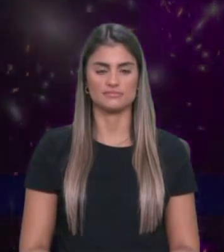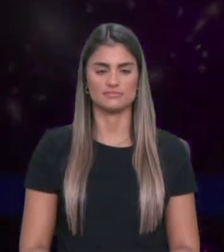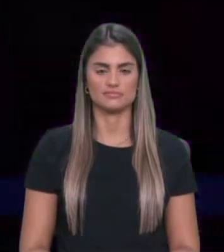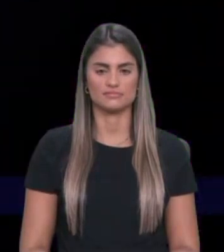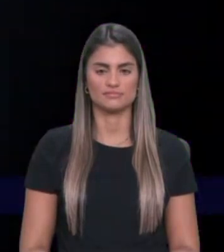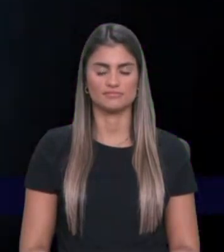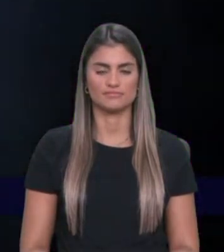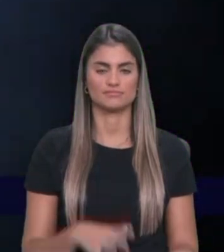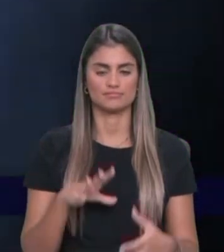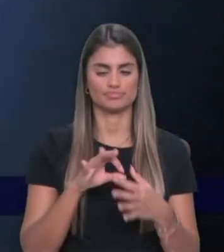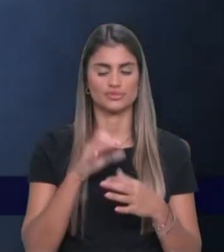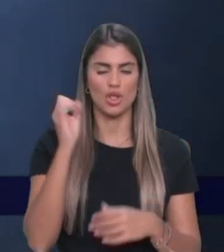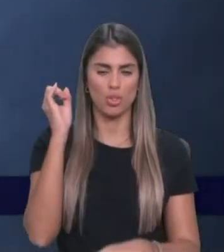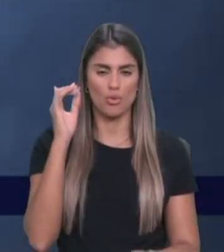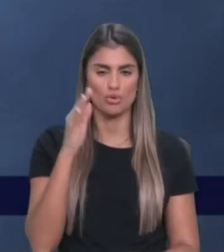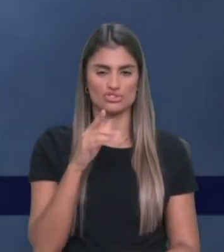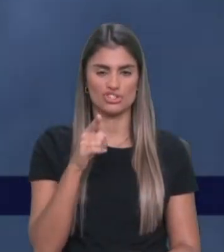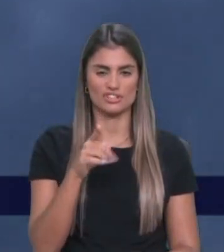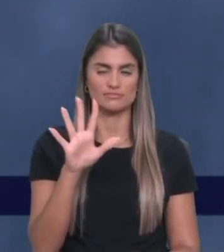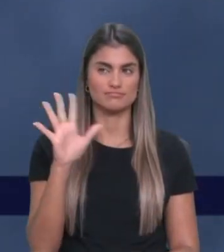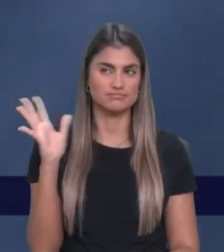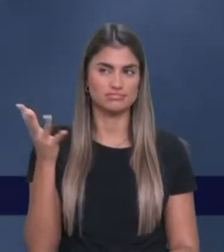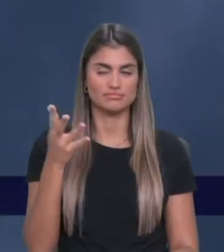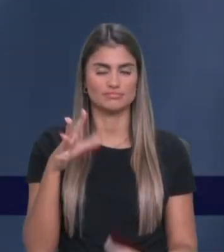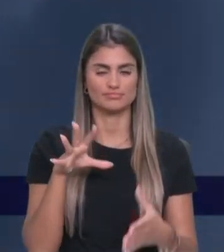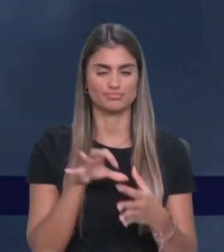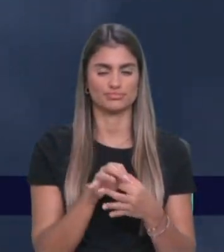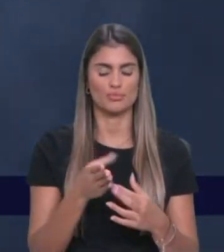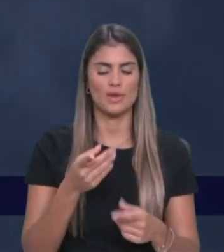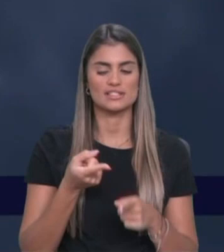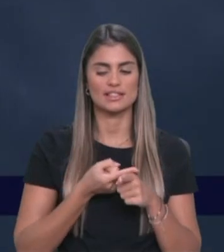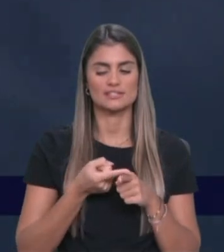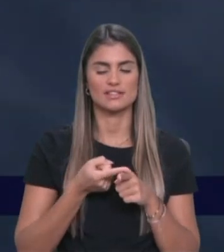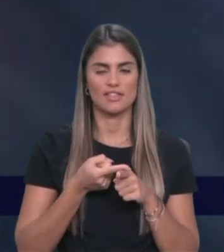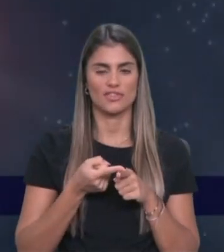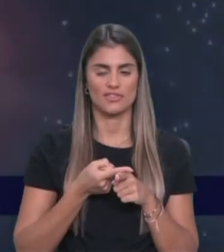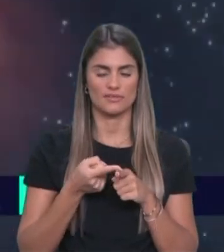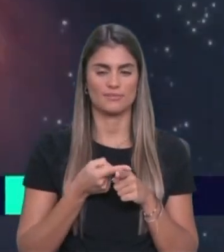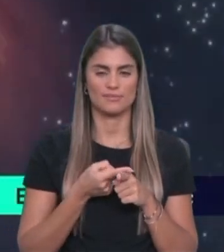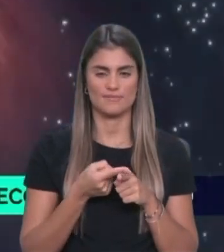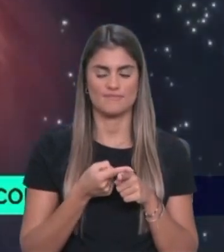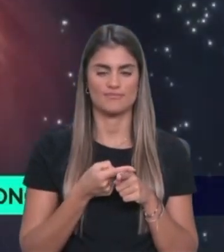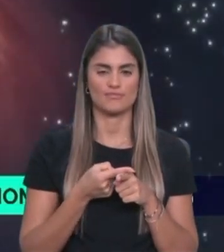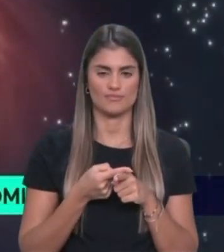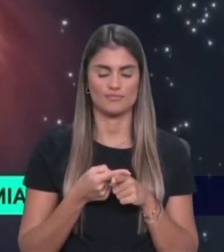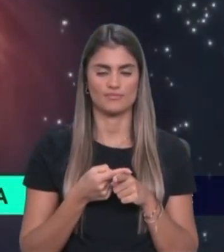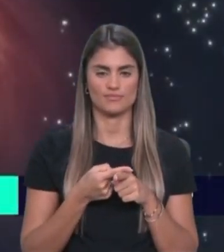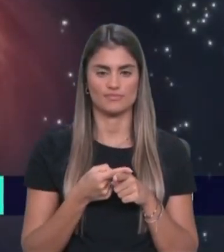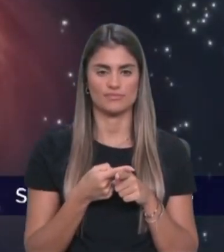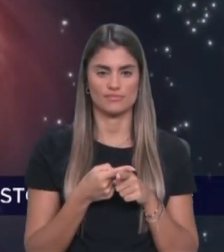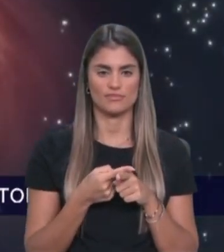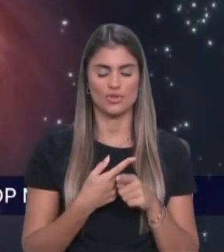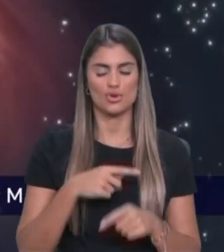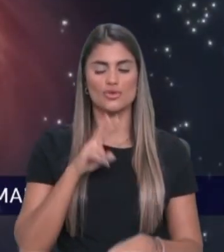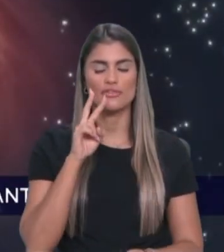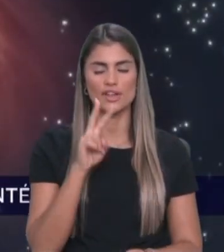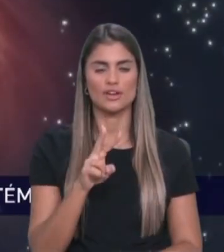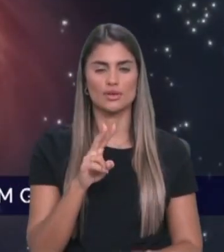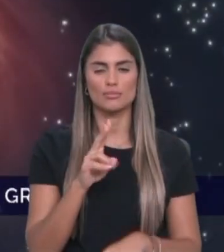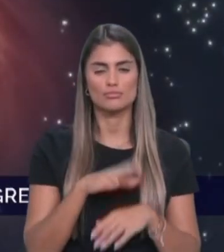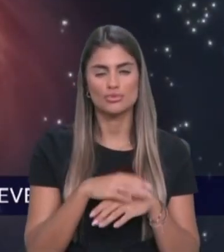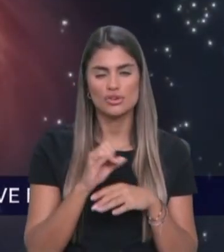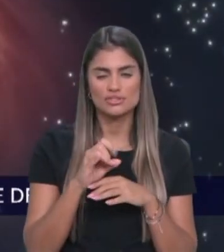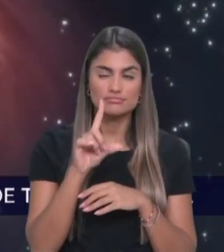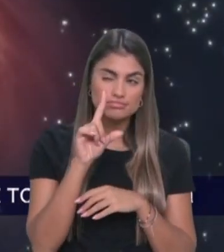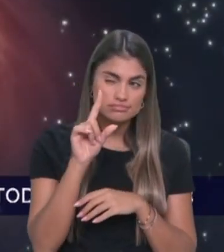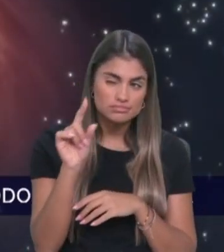associamos, no fundo, a luz desta galáxia. Mas mais interessante do que esta galáxia, e esta galáxia conseguimos ver devido a essa lente gravitacional,